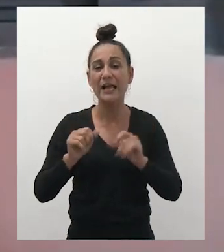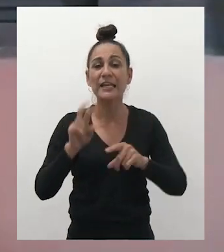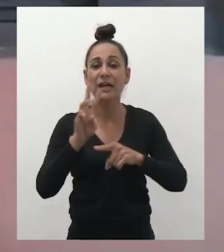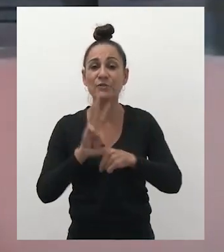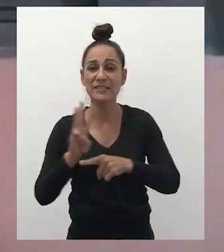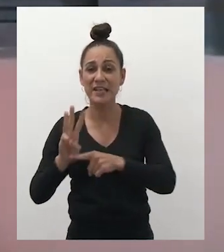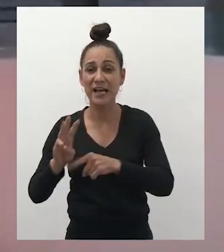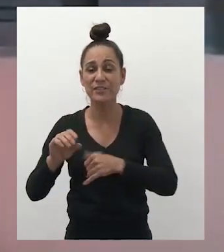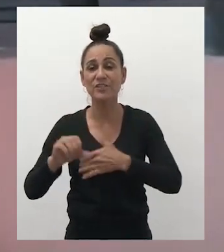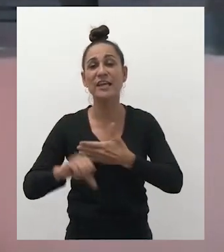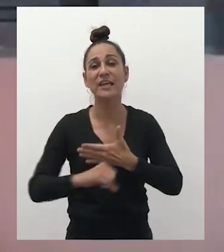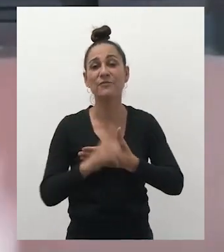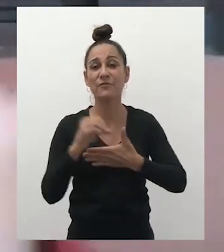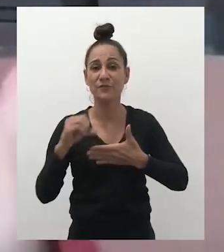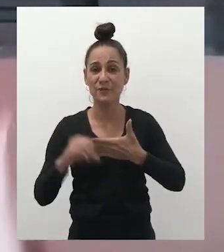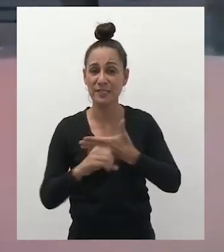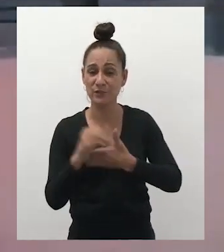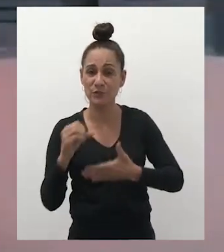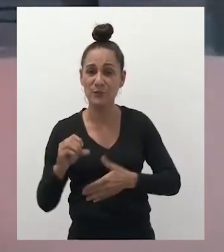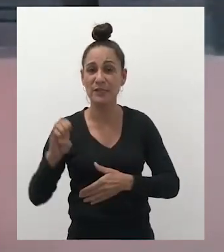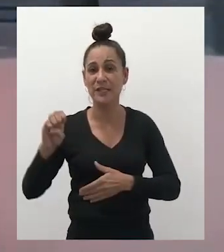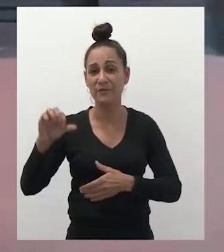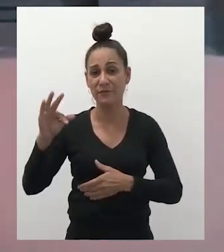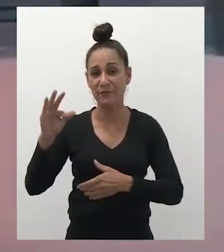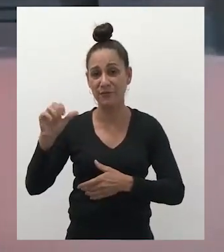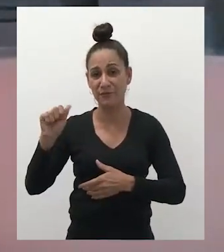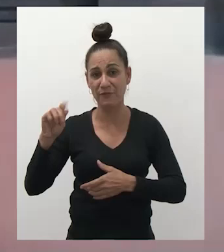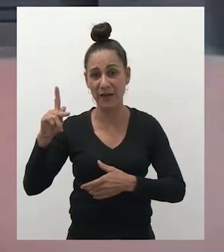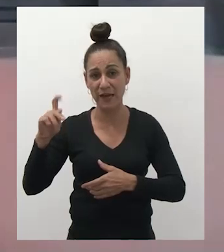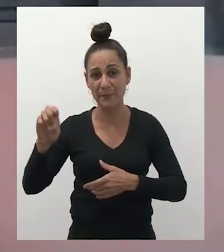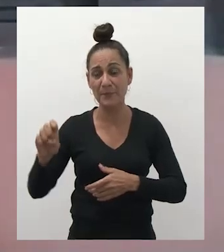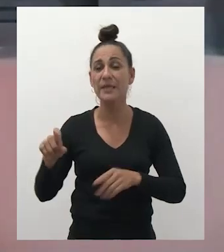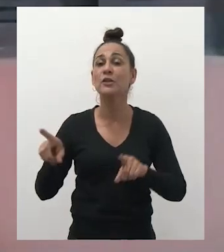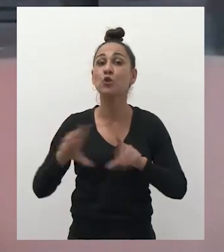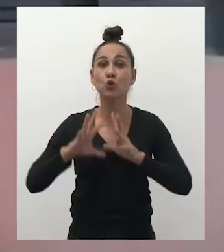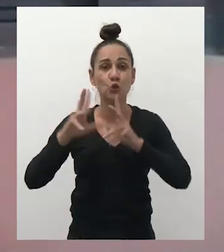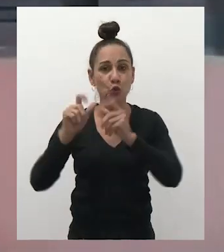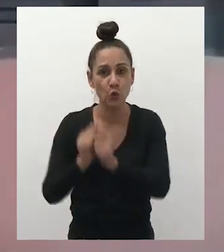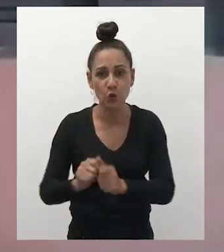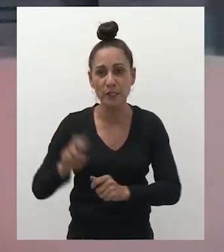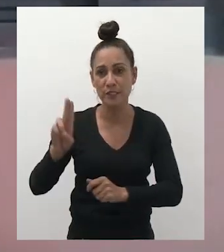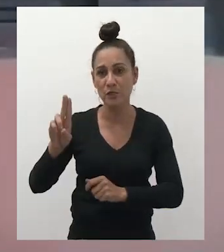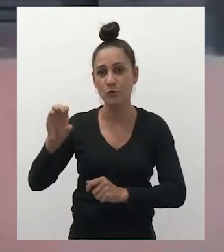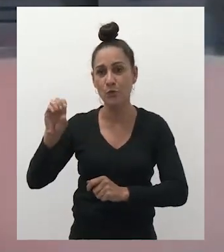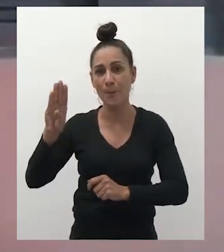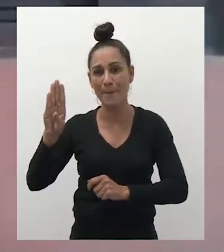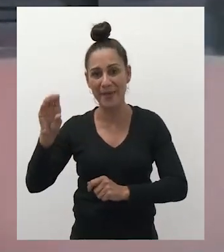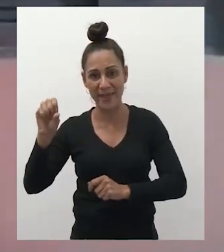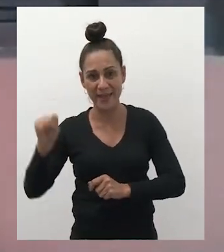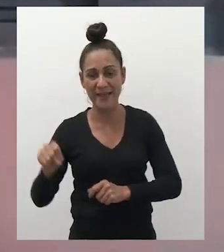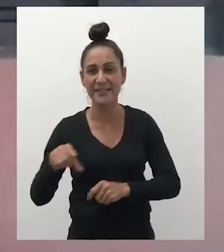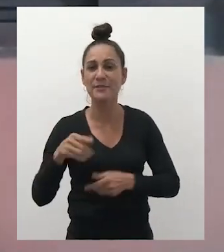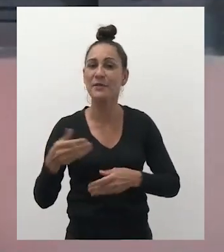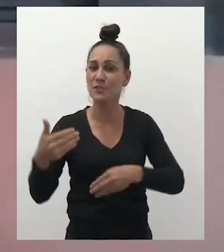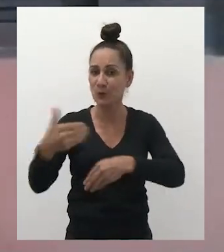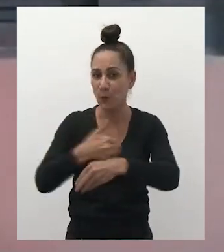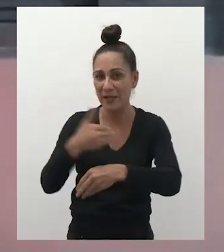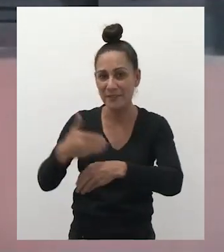da EFAP, do Centro de Mídias, todas as ODS até o final do ano, mas a gente conta com vocês